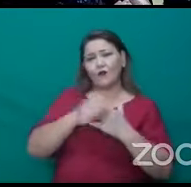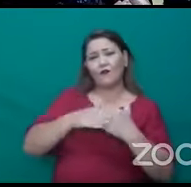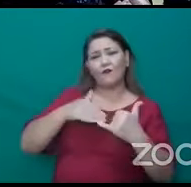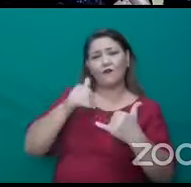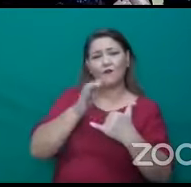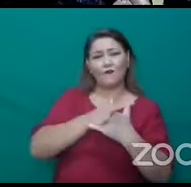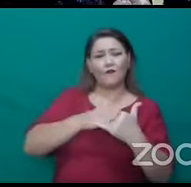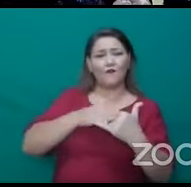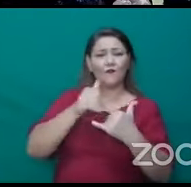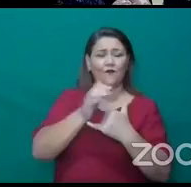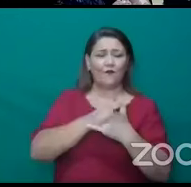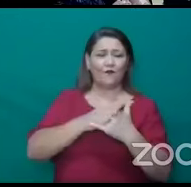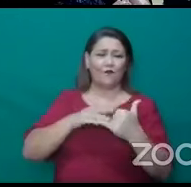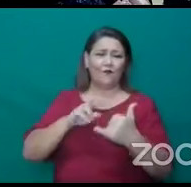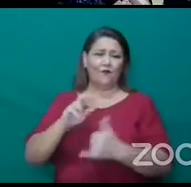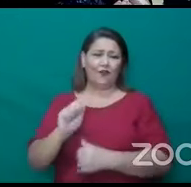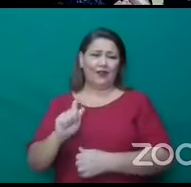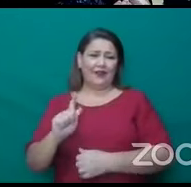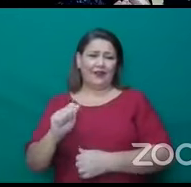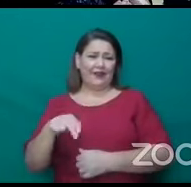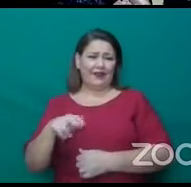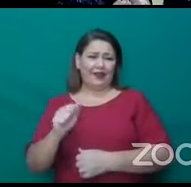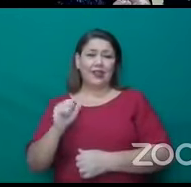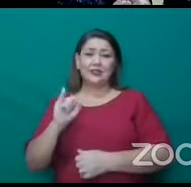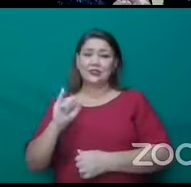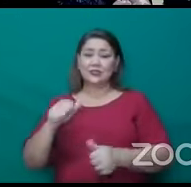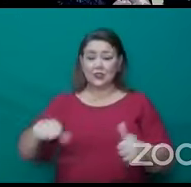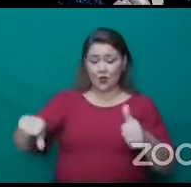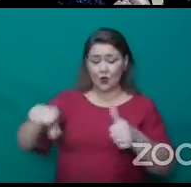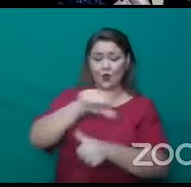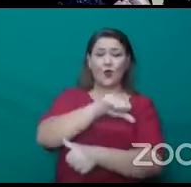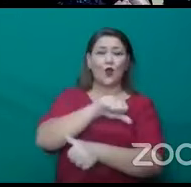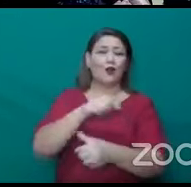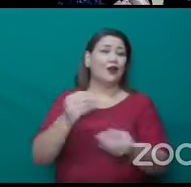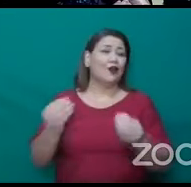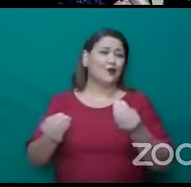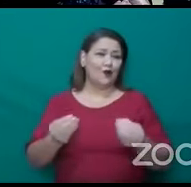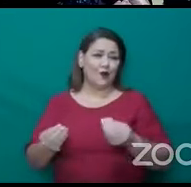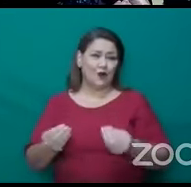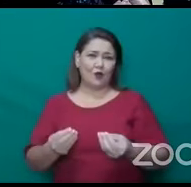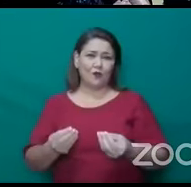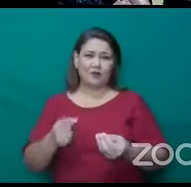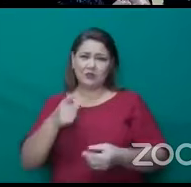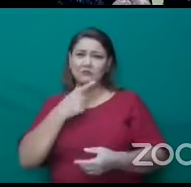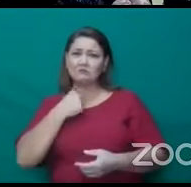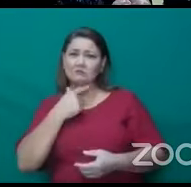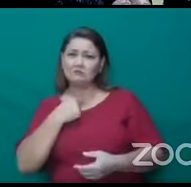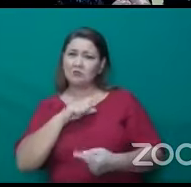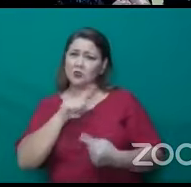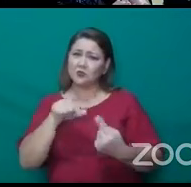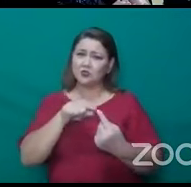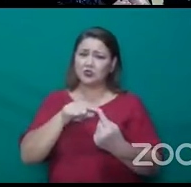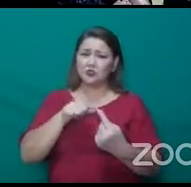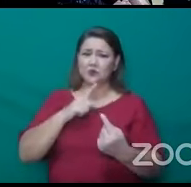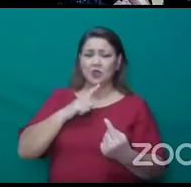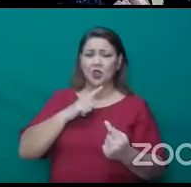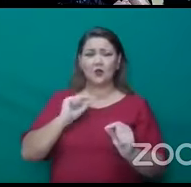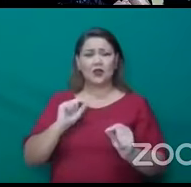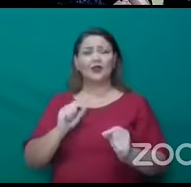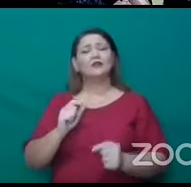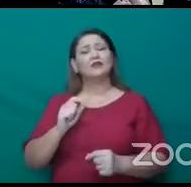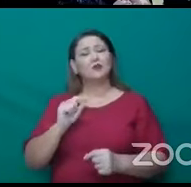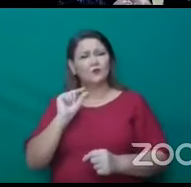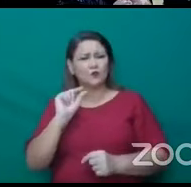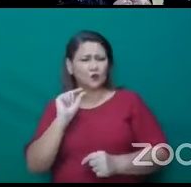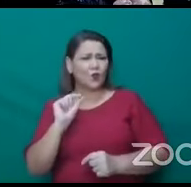e se fosse o contrário, a gente falou sobre isso. Foi. Uma coisa que eu não sei se foi intencional. Foi meio intencional, mas